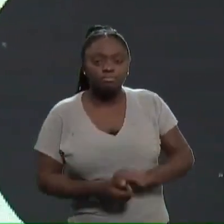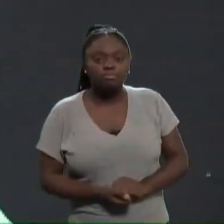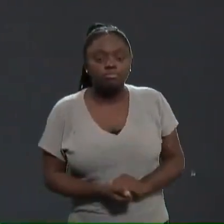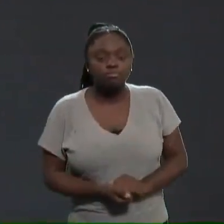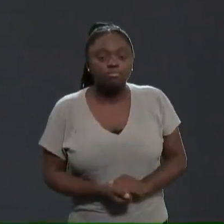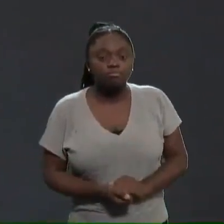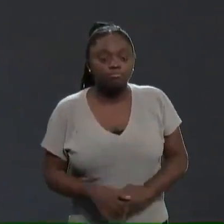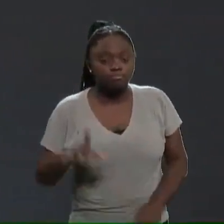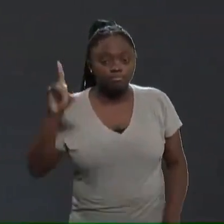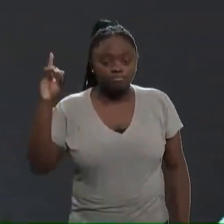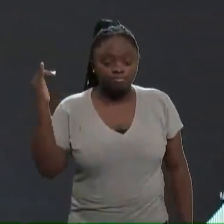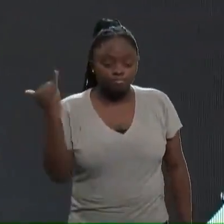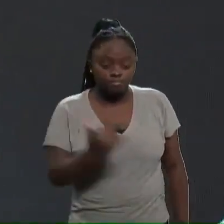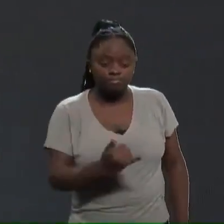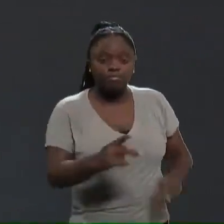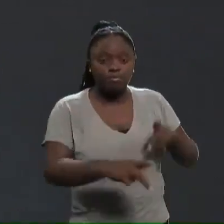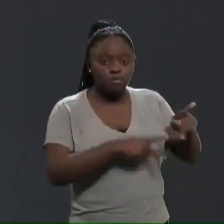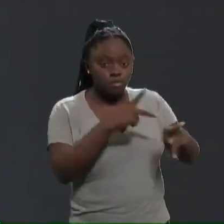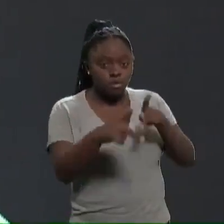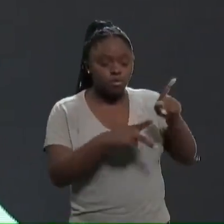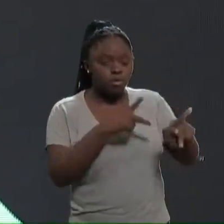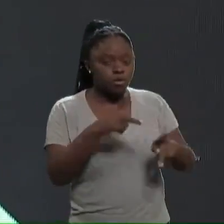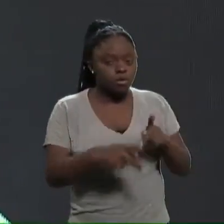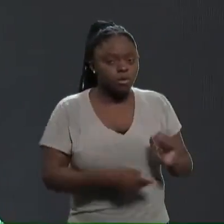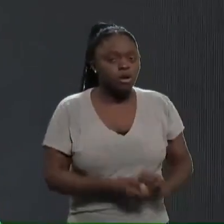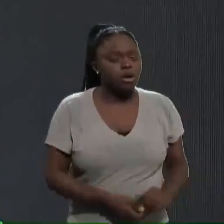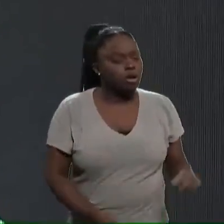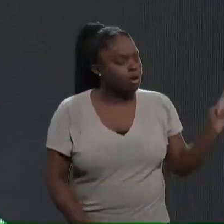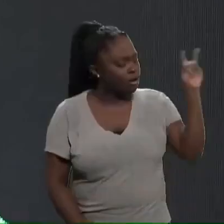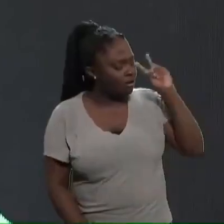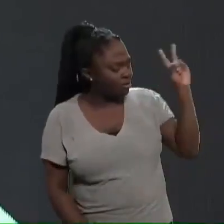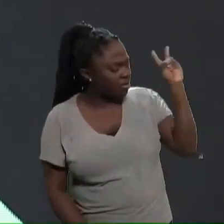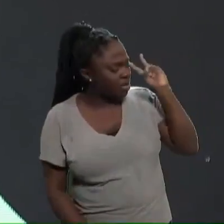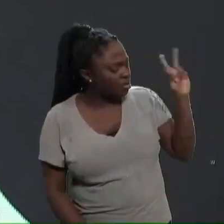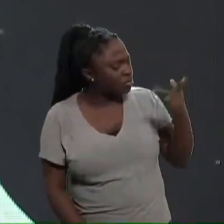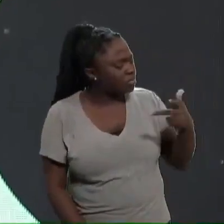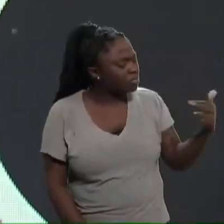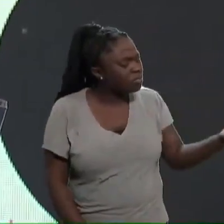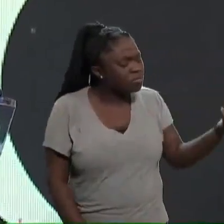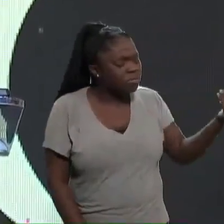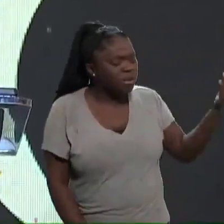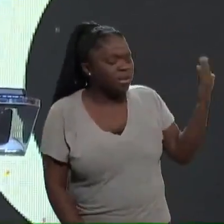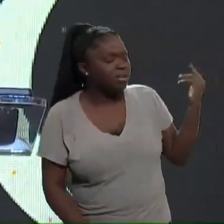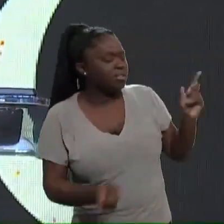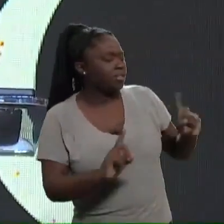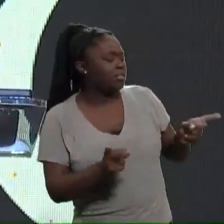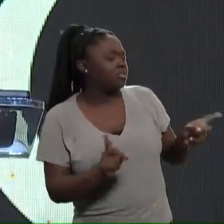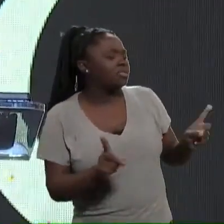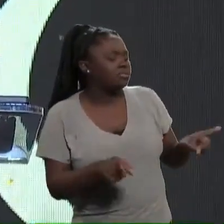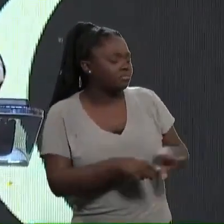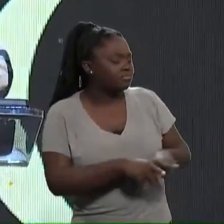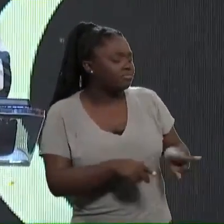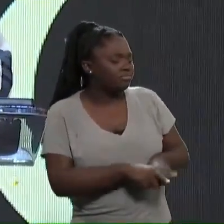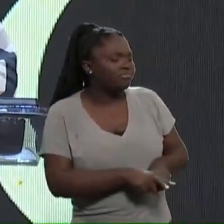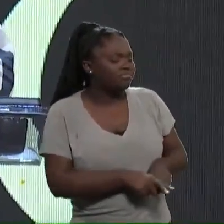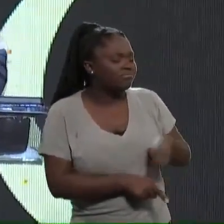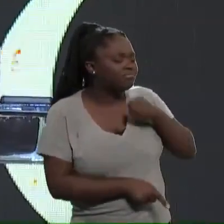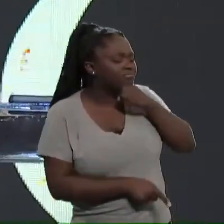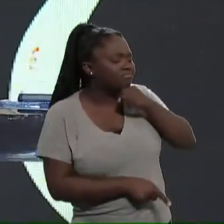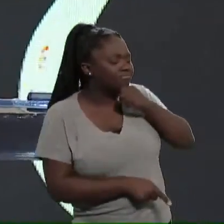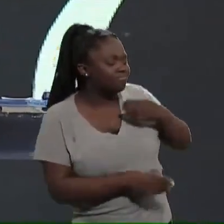Deus está falando para o povo: não vos lembreis das coisas passadas, nem considereis as coisas